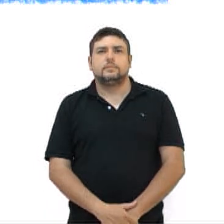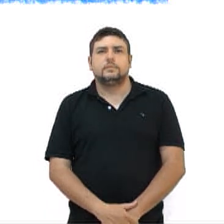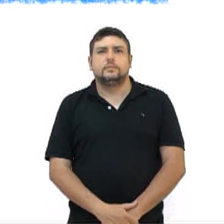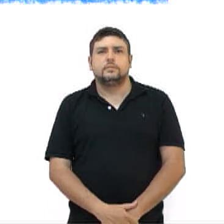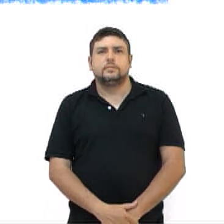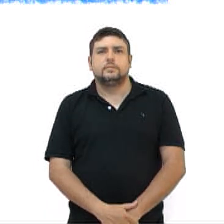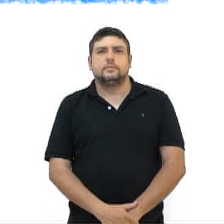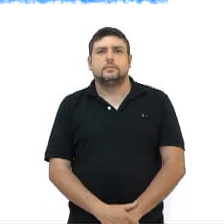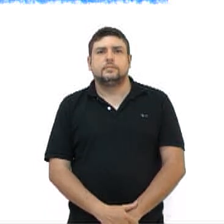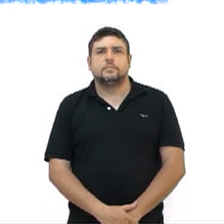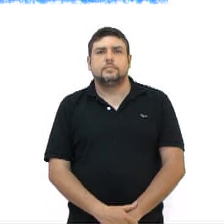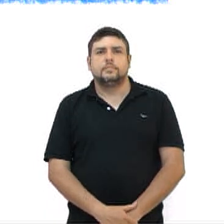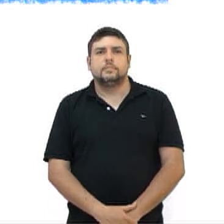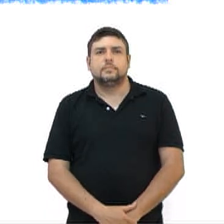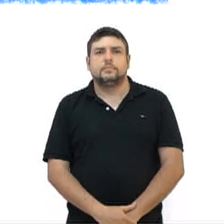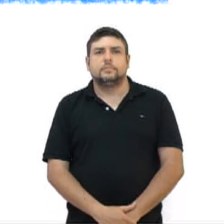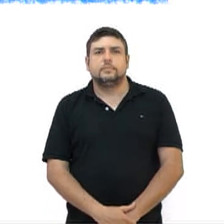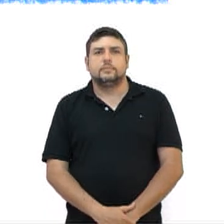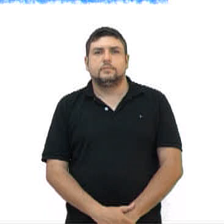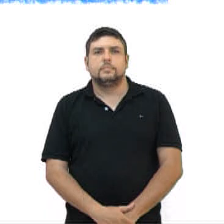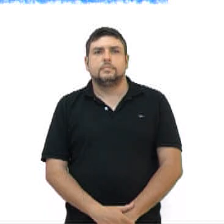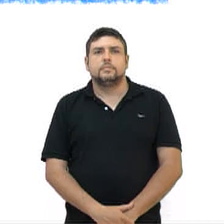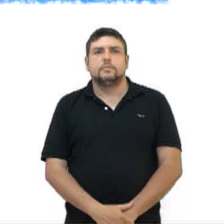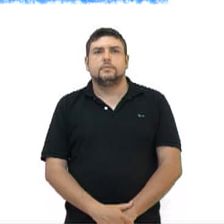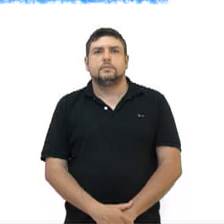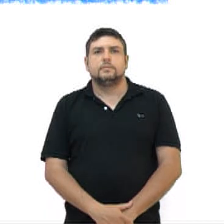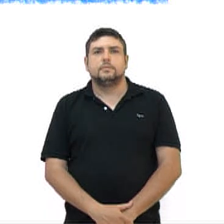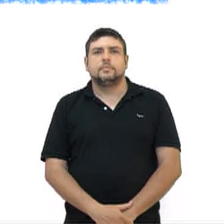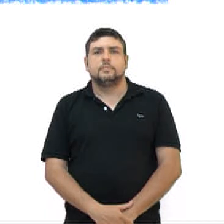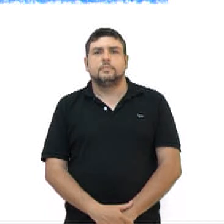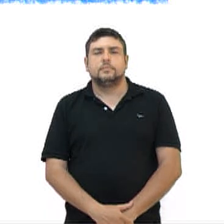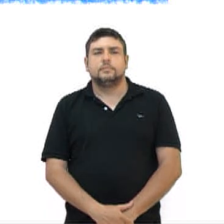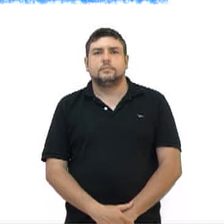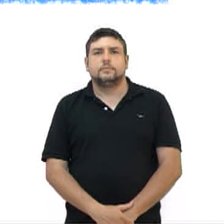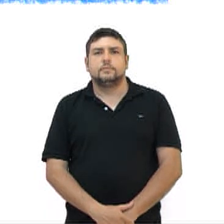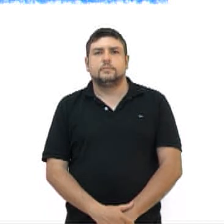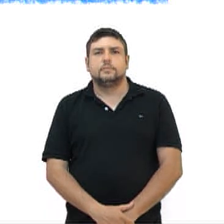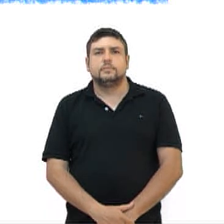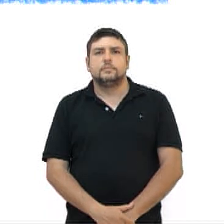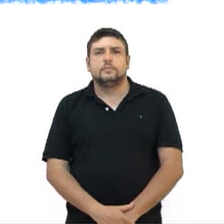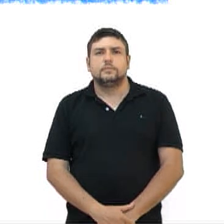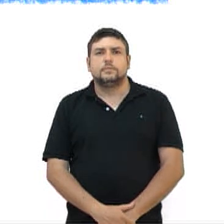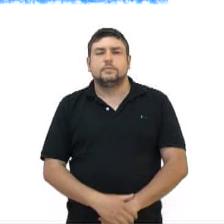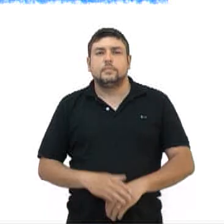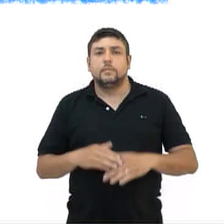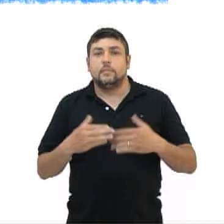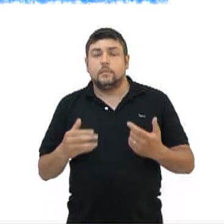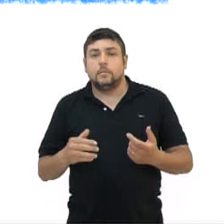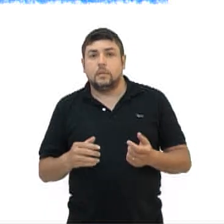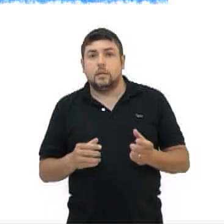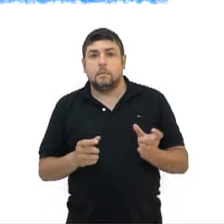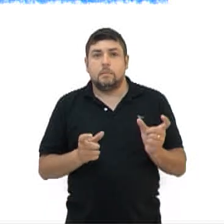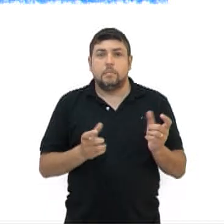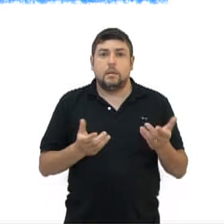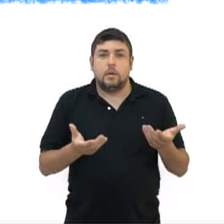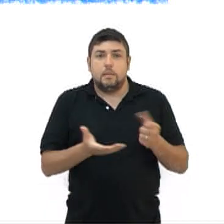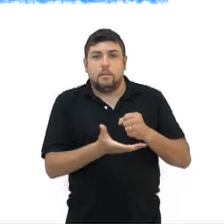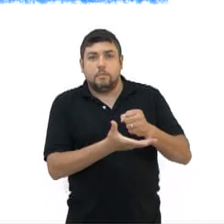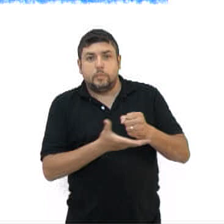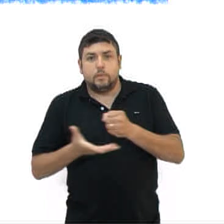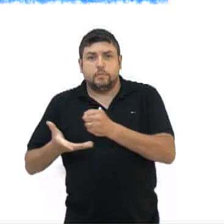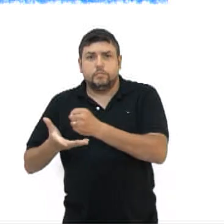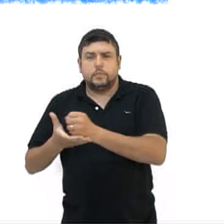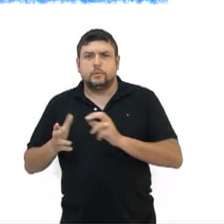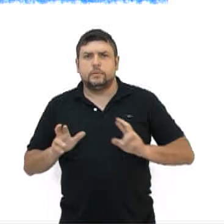2 mais 7 fica A elevado a 9. M elevado ao cubo vezes N são bases diferentes, só vale